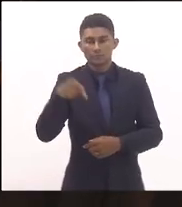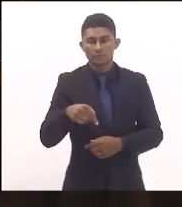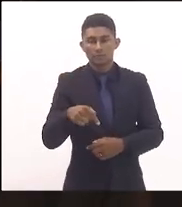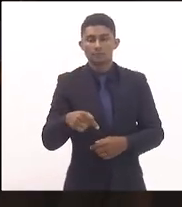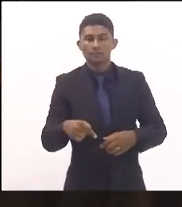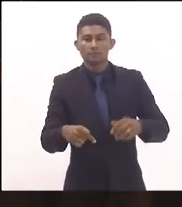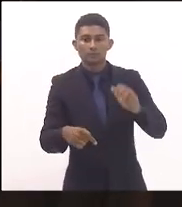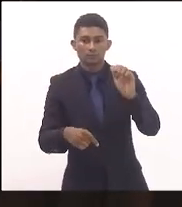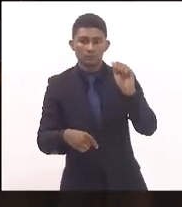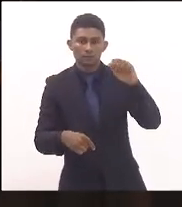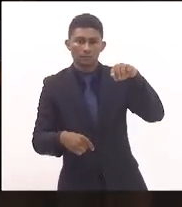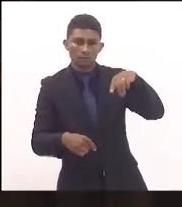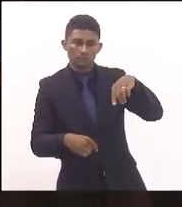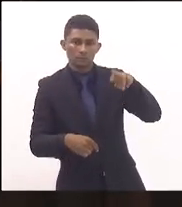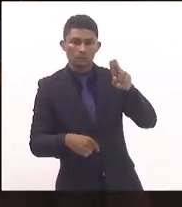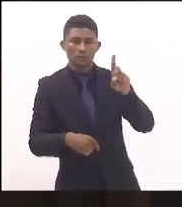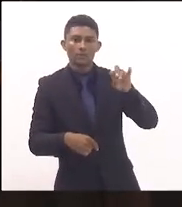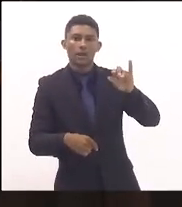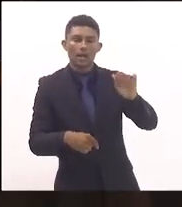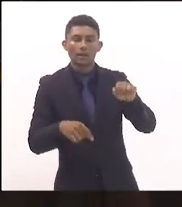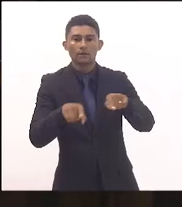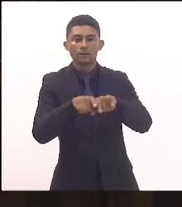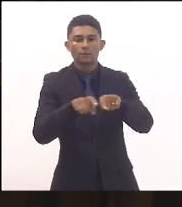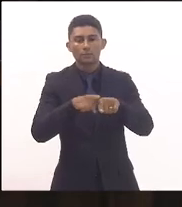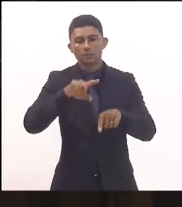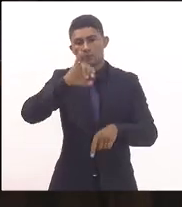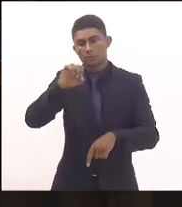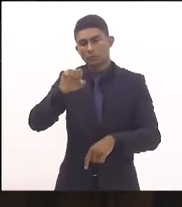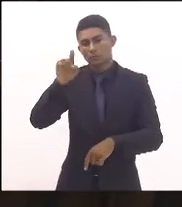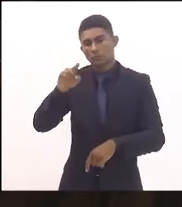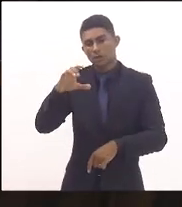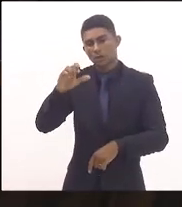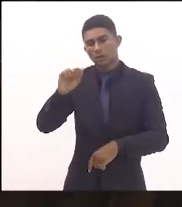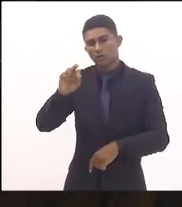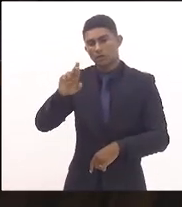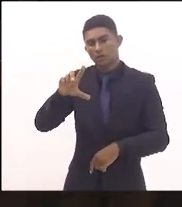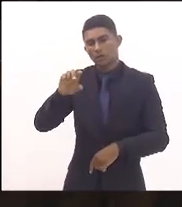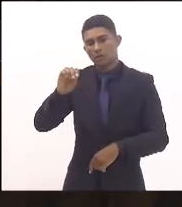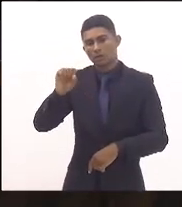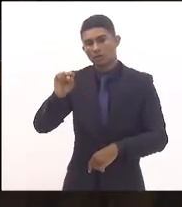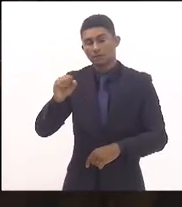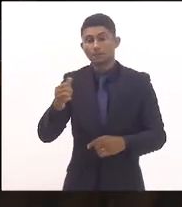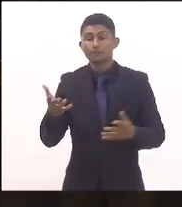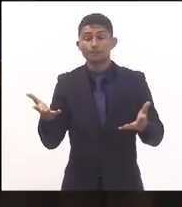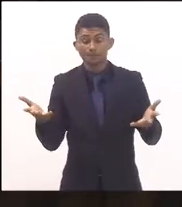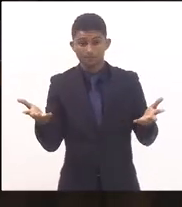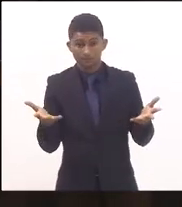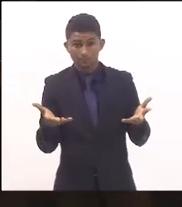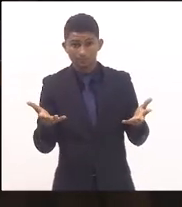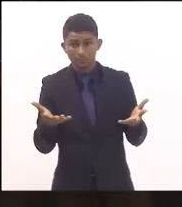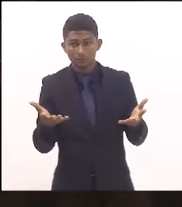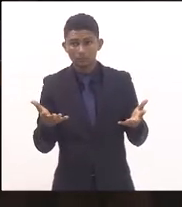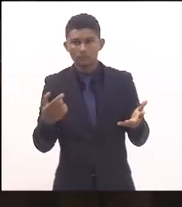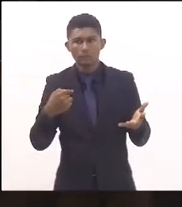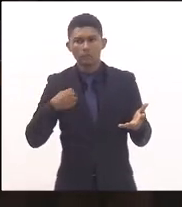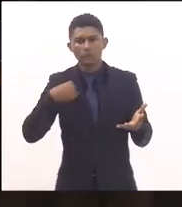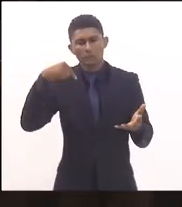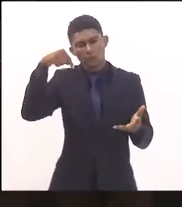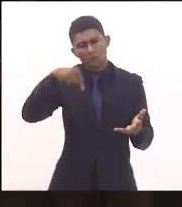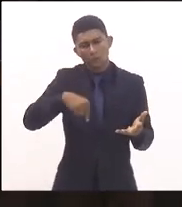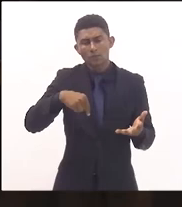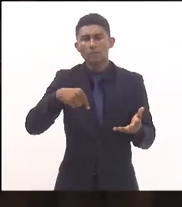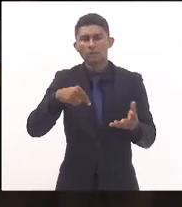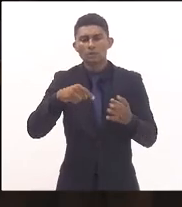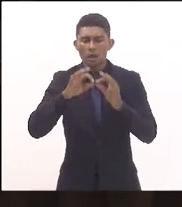Andreia Aguiar e José Carlos Siqueira de modo que eu quero para não prolongar muito